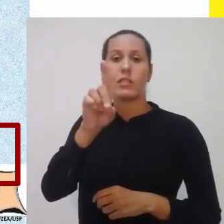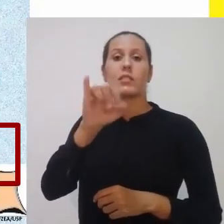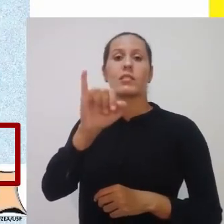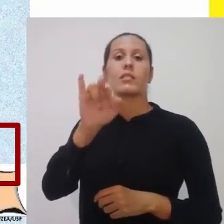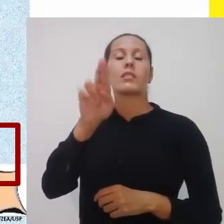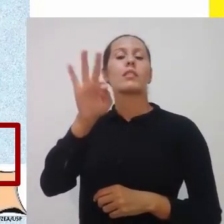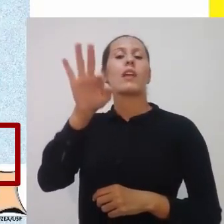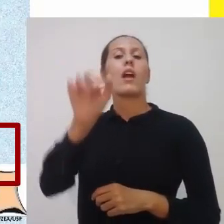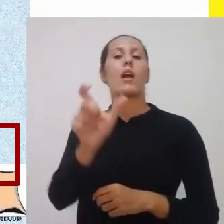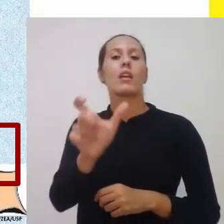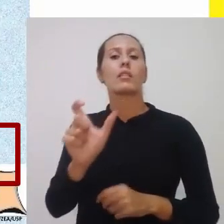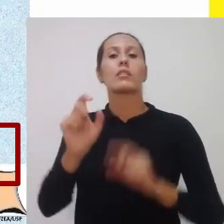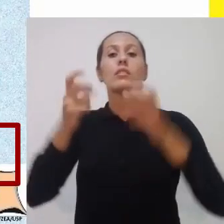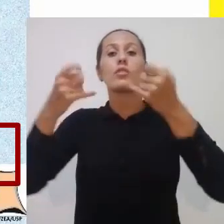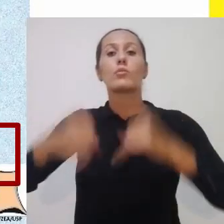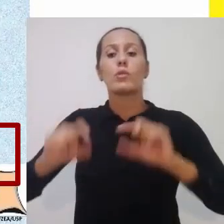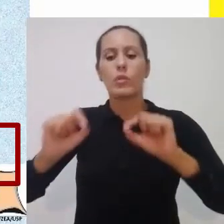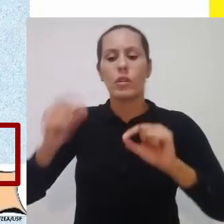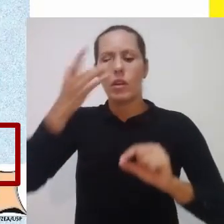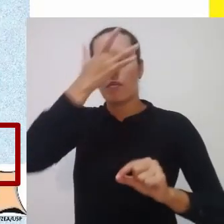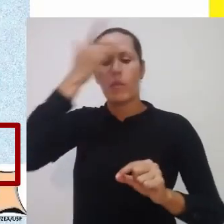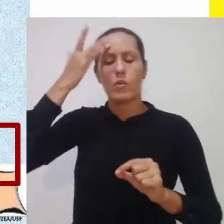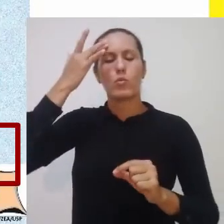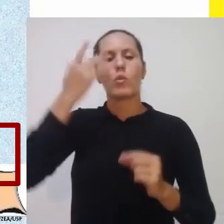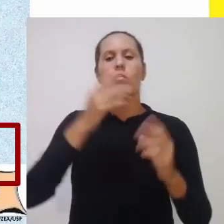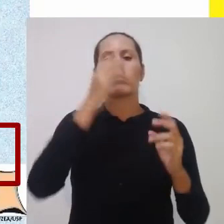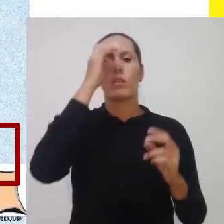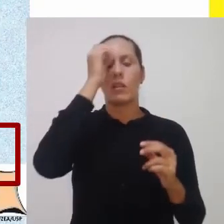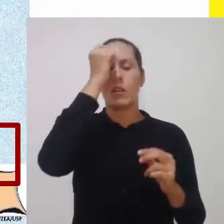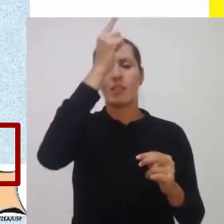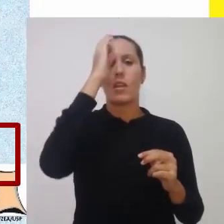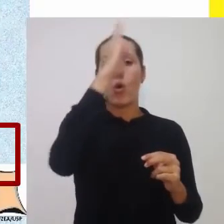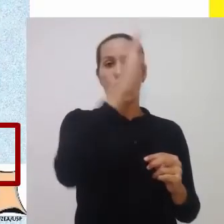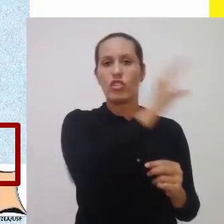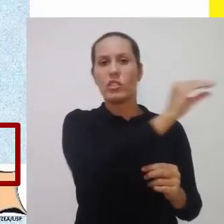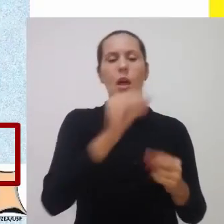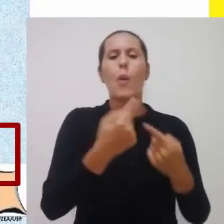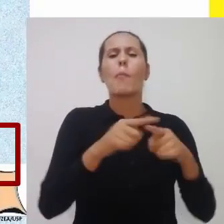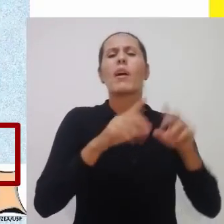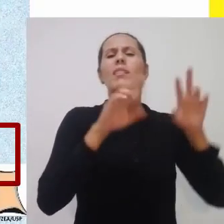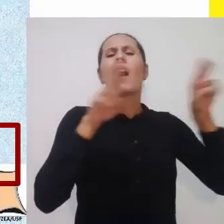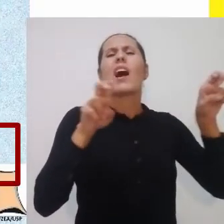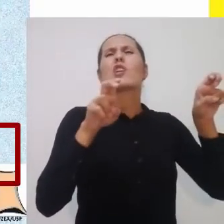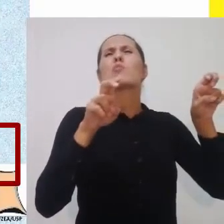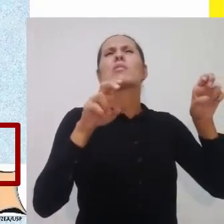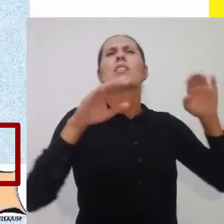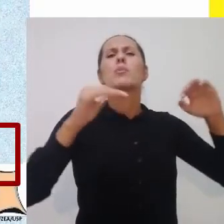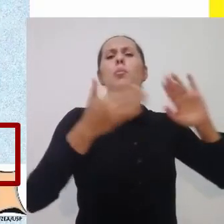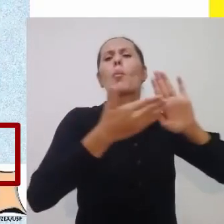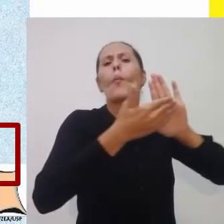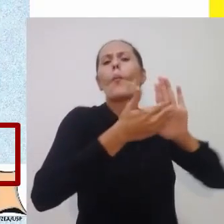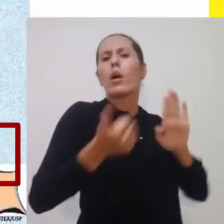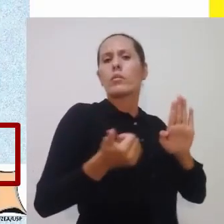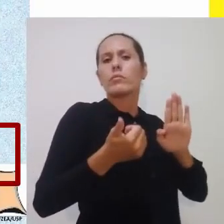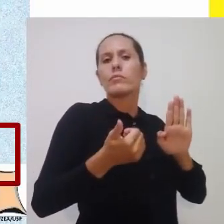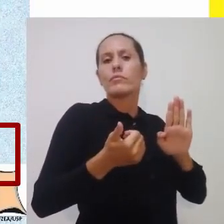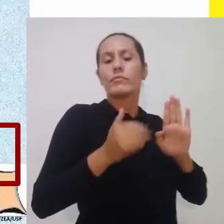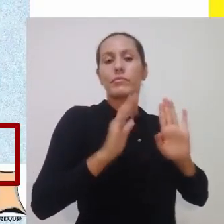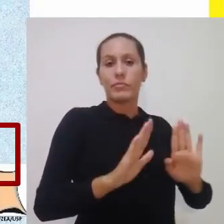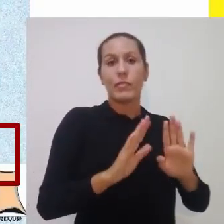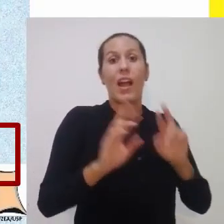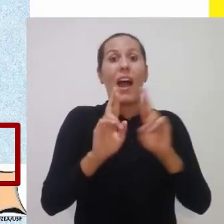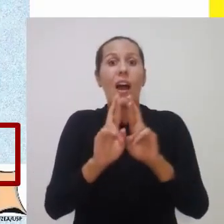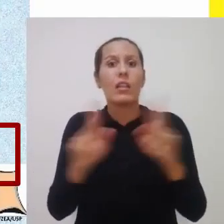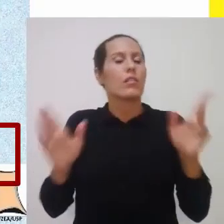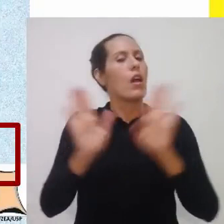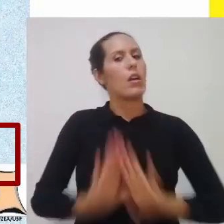se reproduz o conteúdo e as ideias do documento original, mas ele dispensa o uso das aspas. Ou seja, a